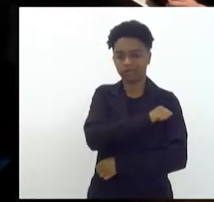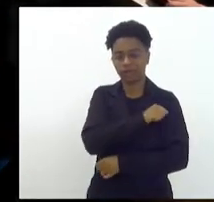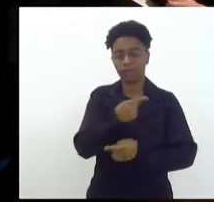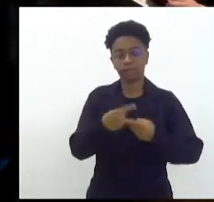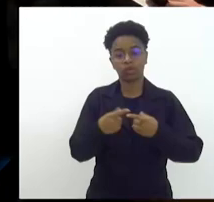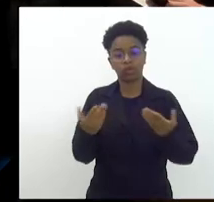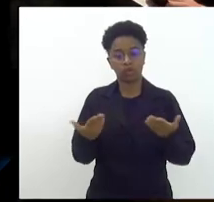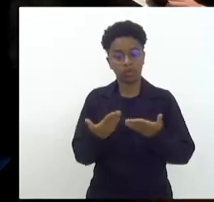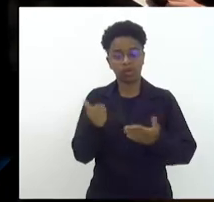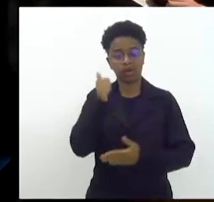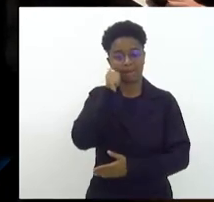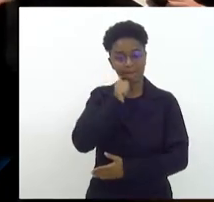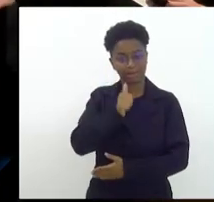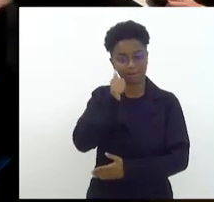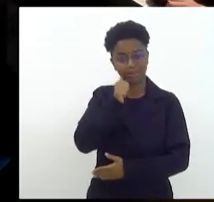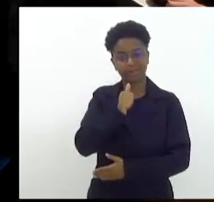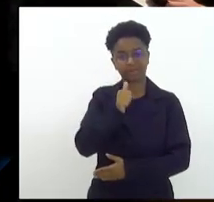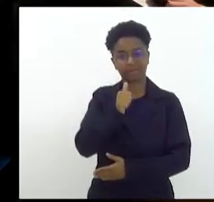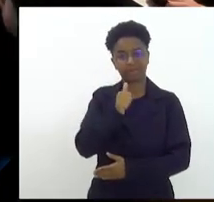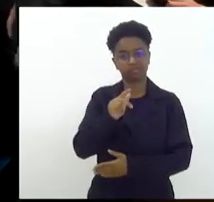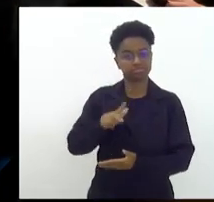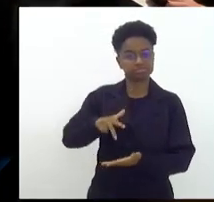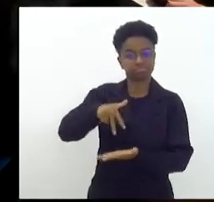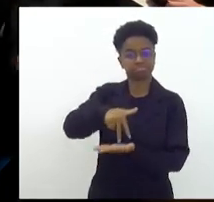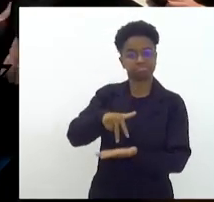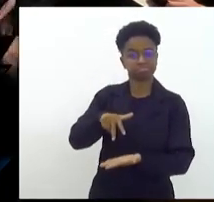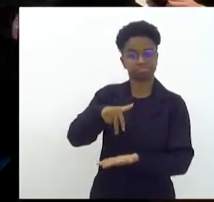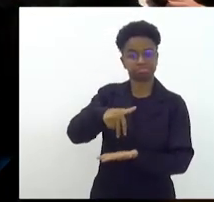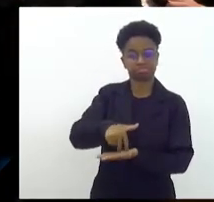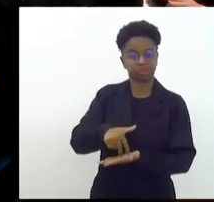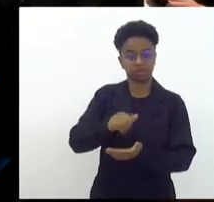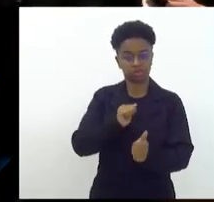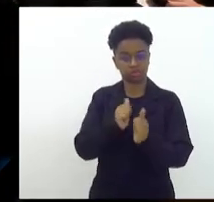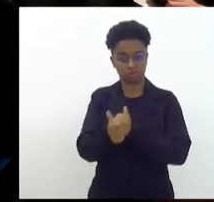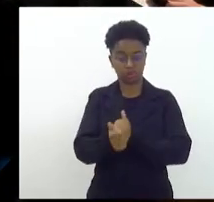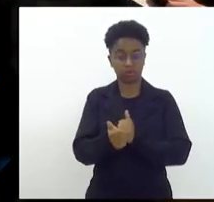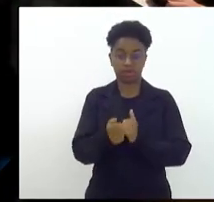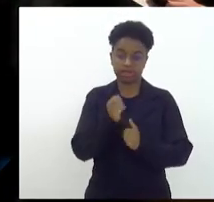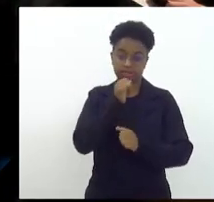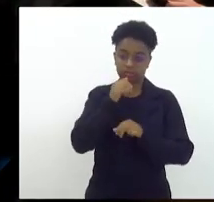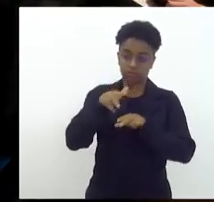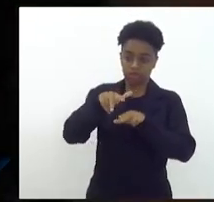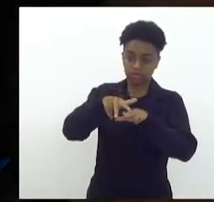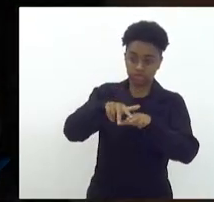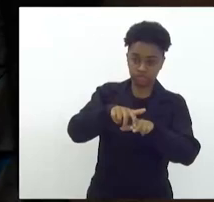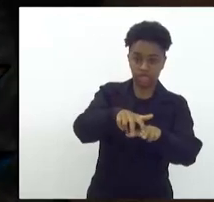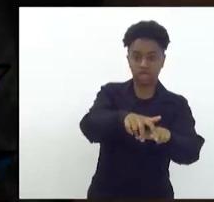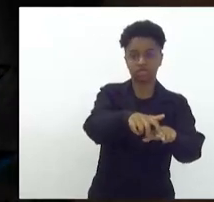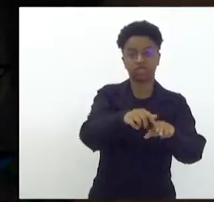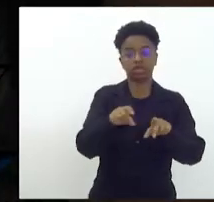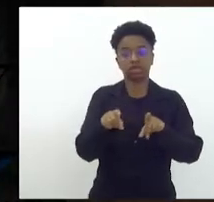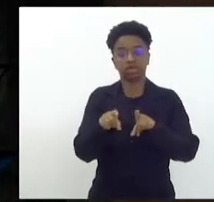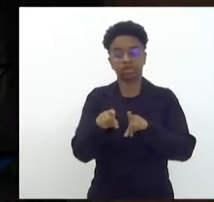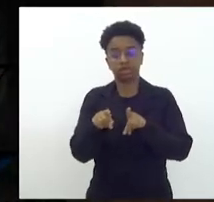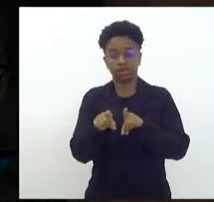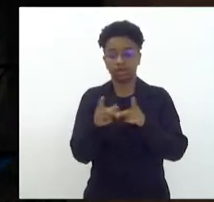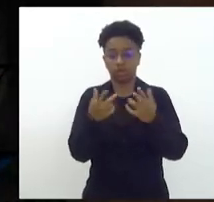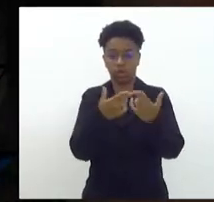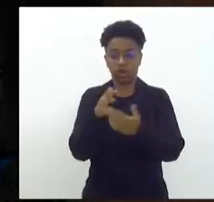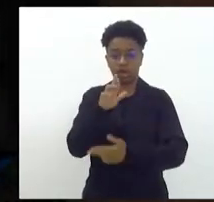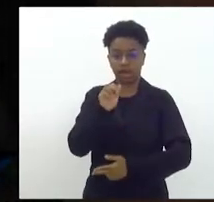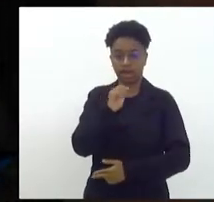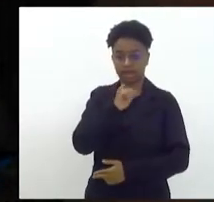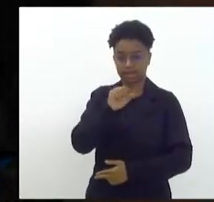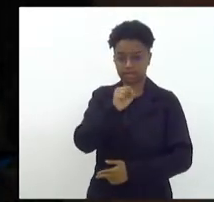nossas meninas vem ganhando cena nos esportes seja no skate Como Raíssa Leal a nossa seja as